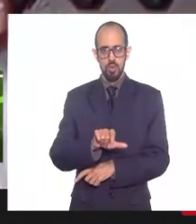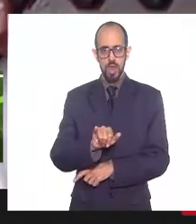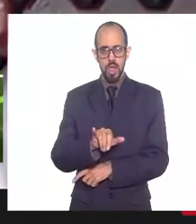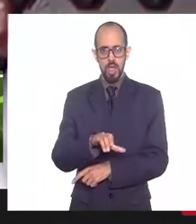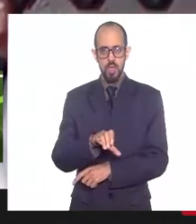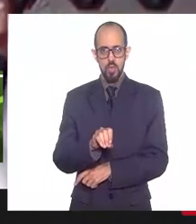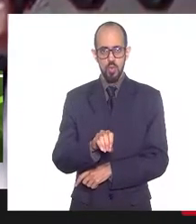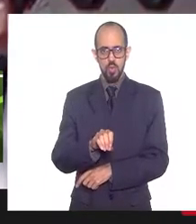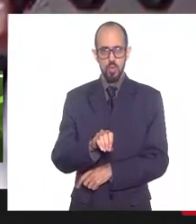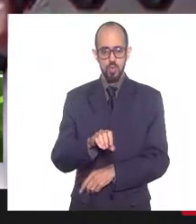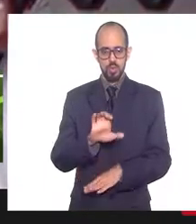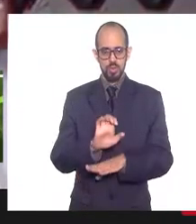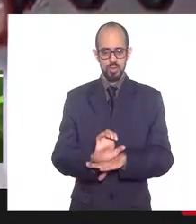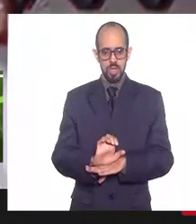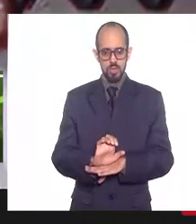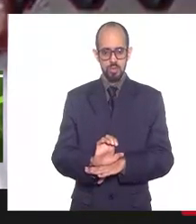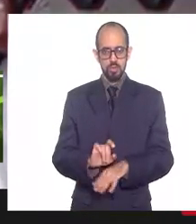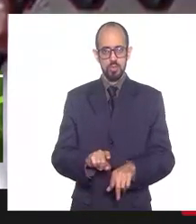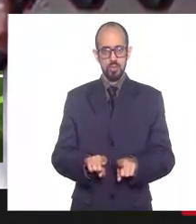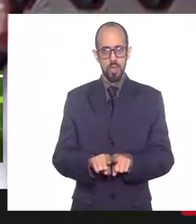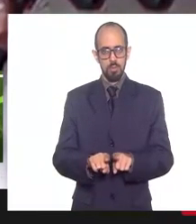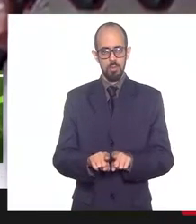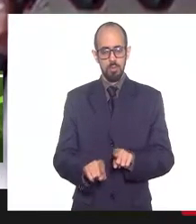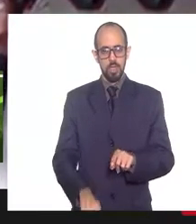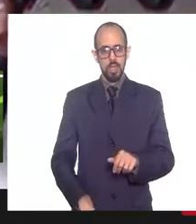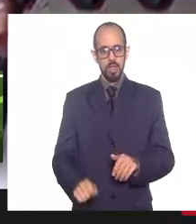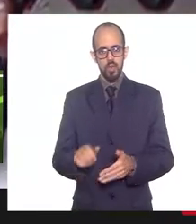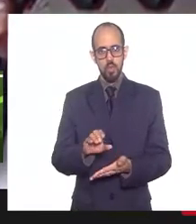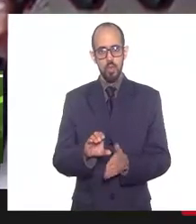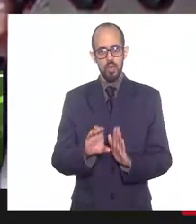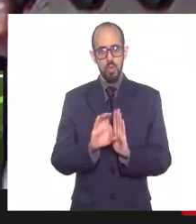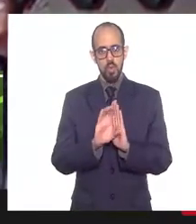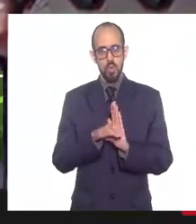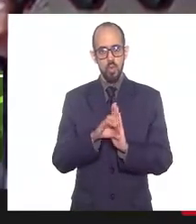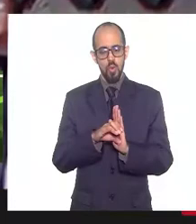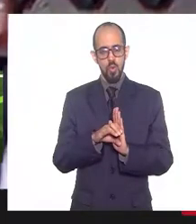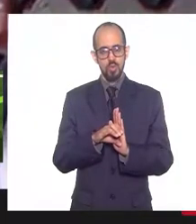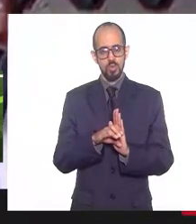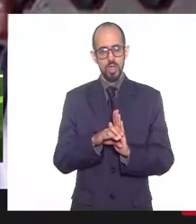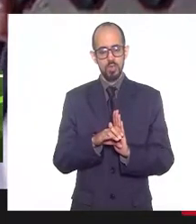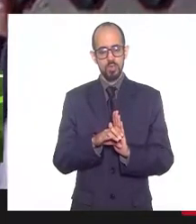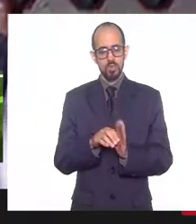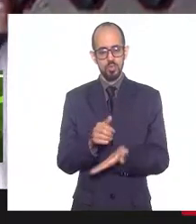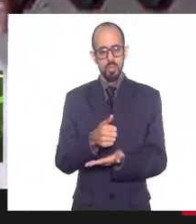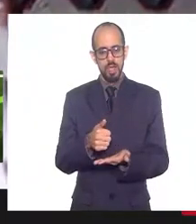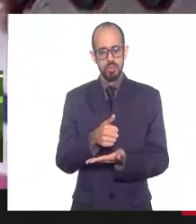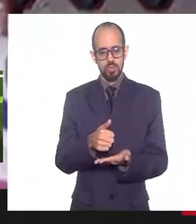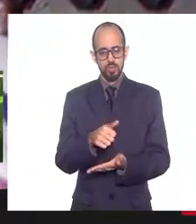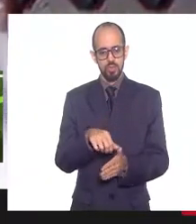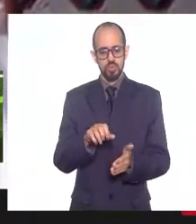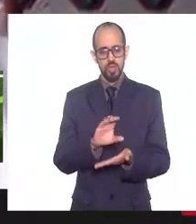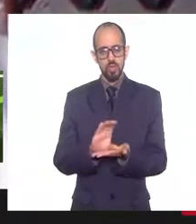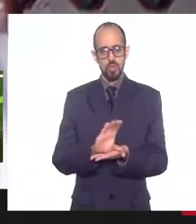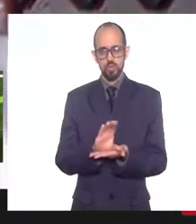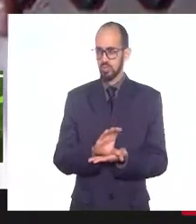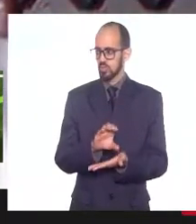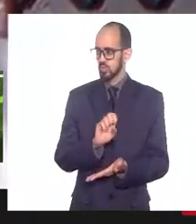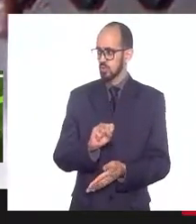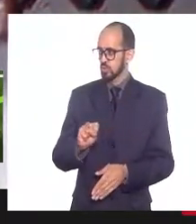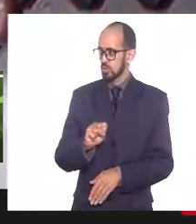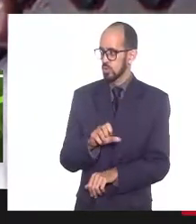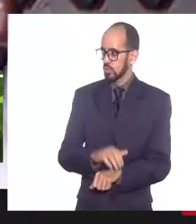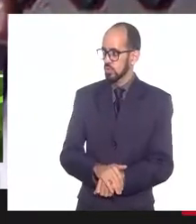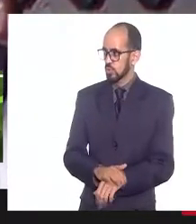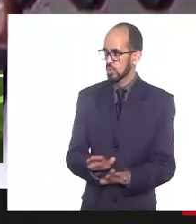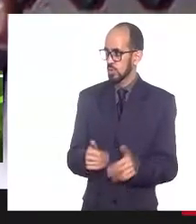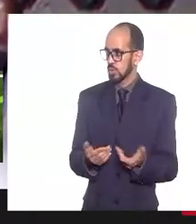os preceitos fundamentais instituídos a partir da Constituição de 88. Então, a gente há